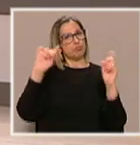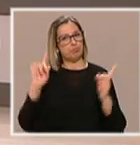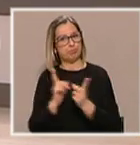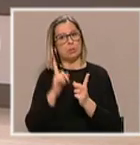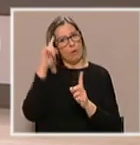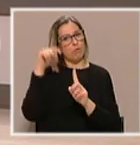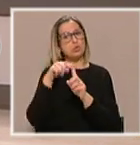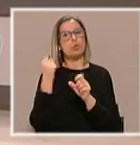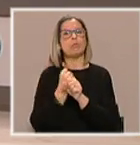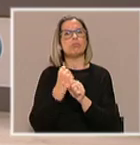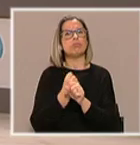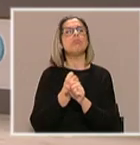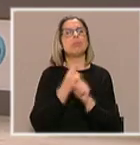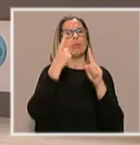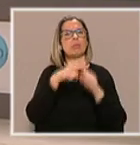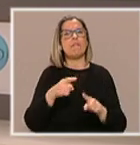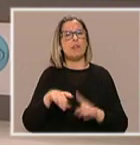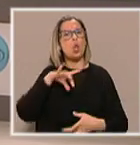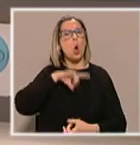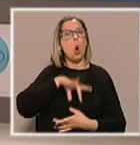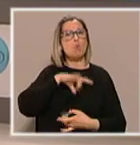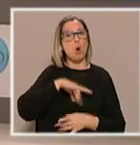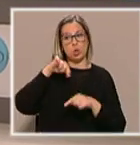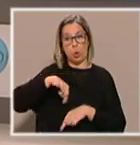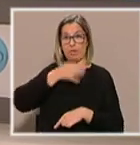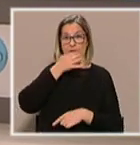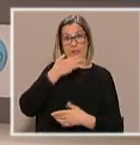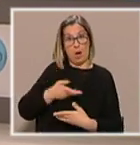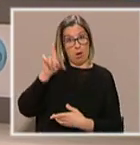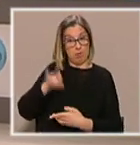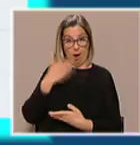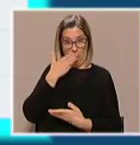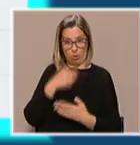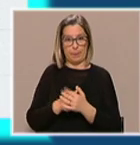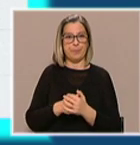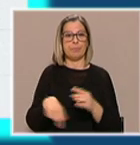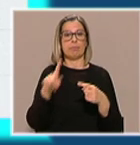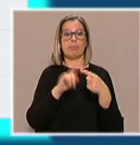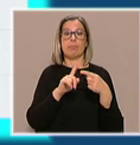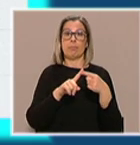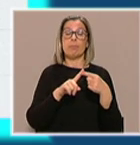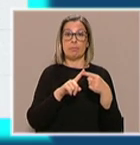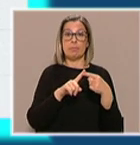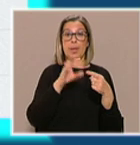diferentes hormonas que vos foram apresentadas na aula 2. A glândula pineal